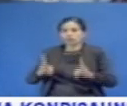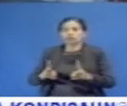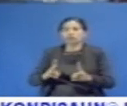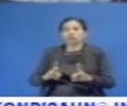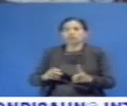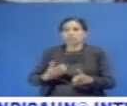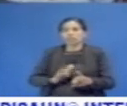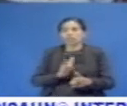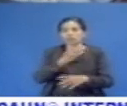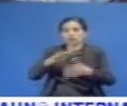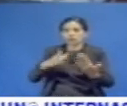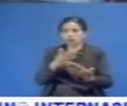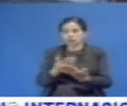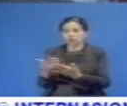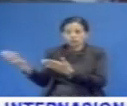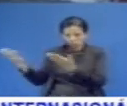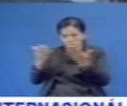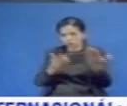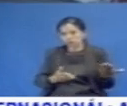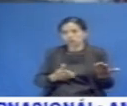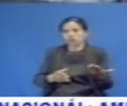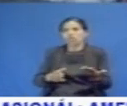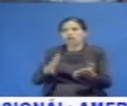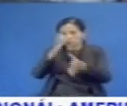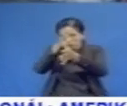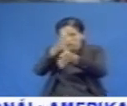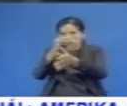minha autorização, ma glori, a voto, mai, a minha lei.